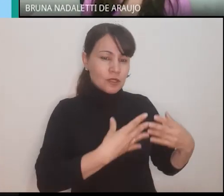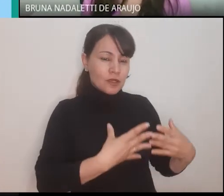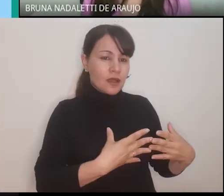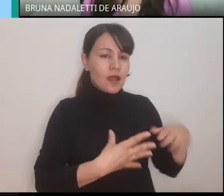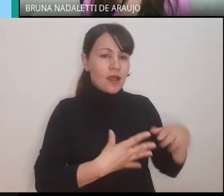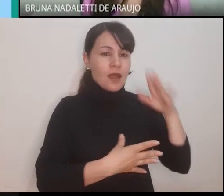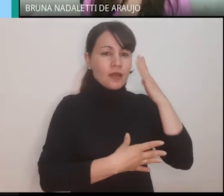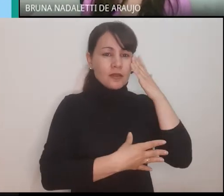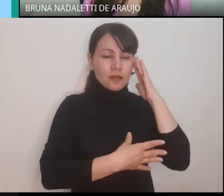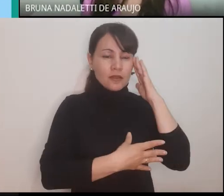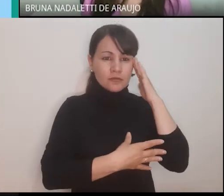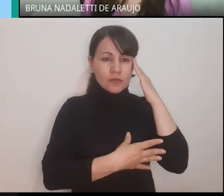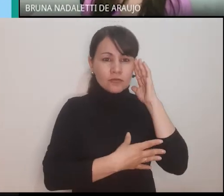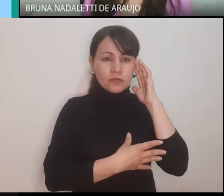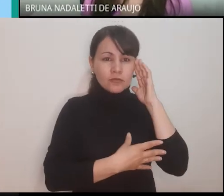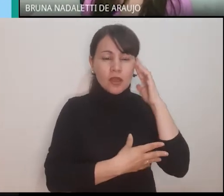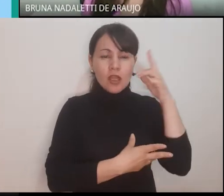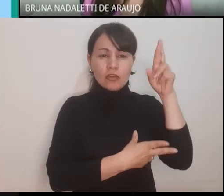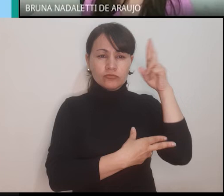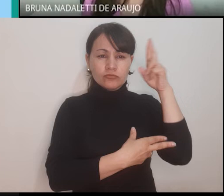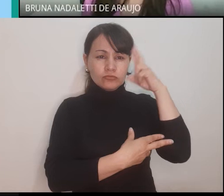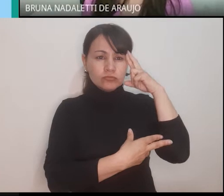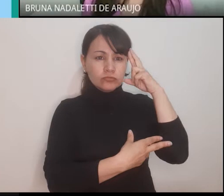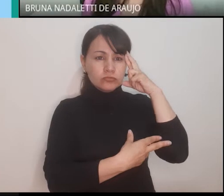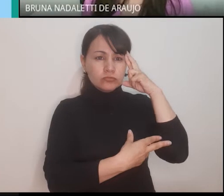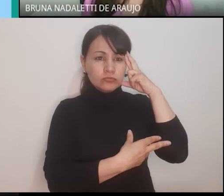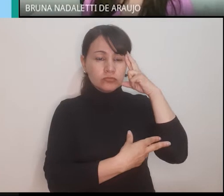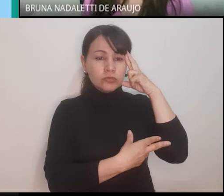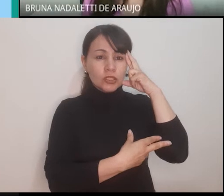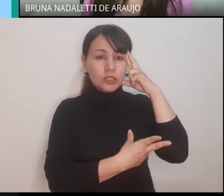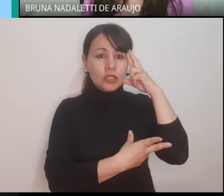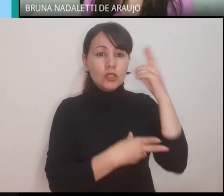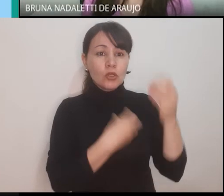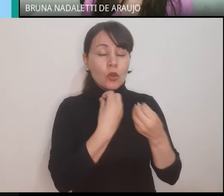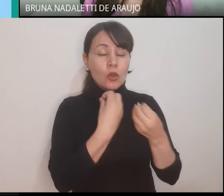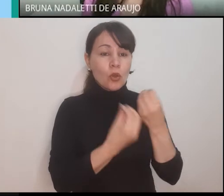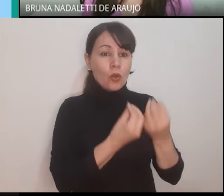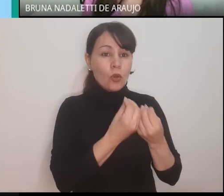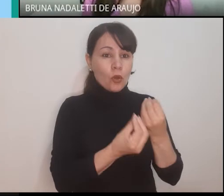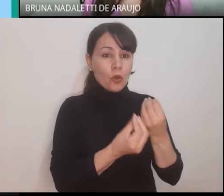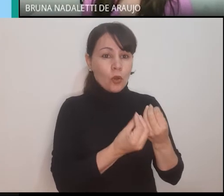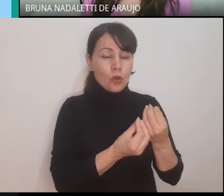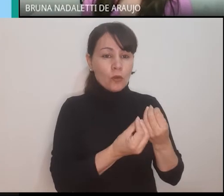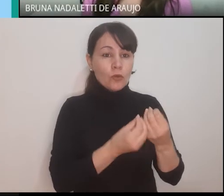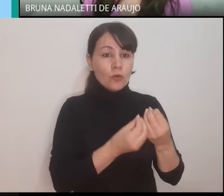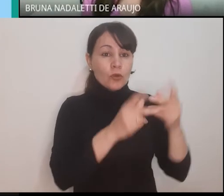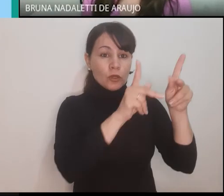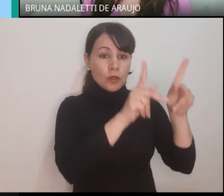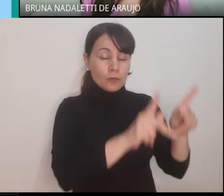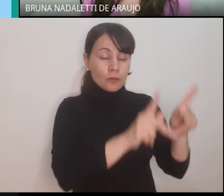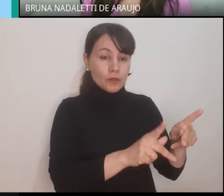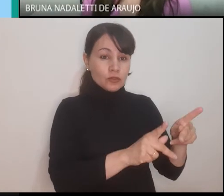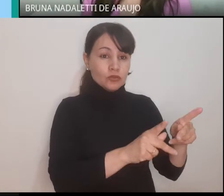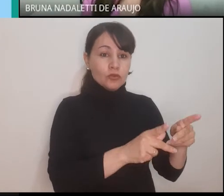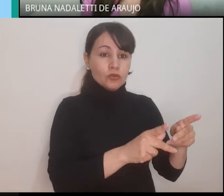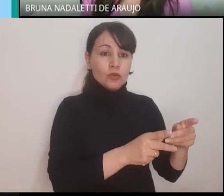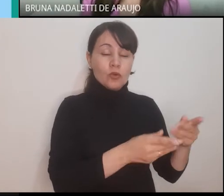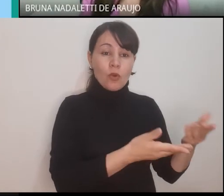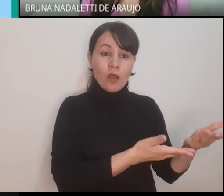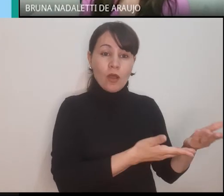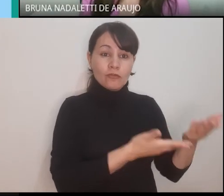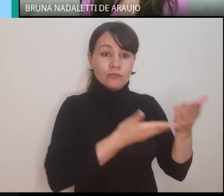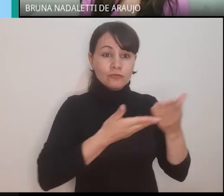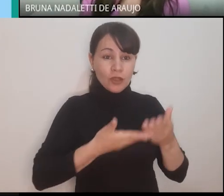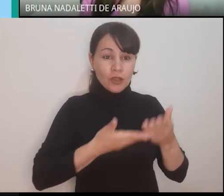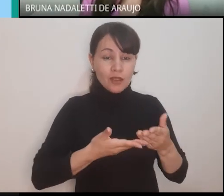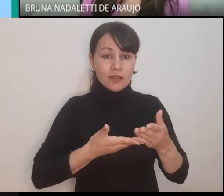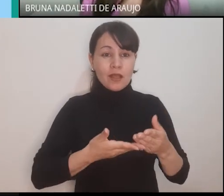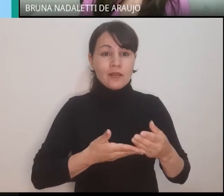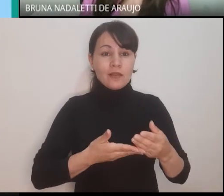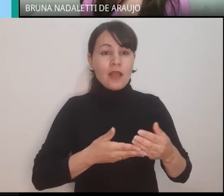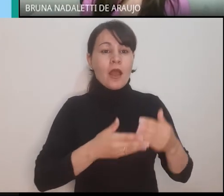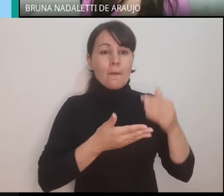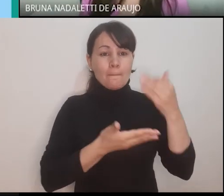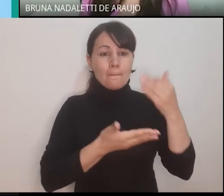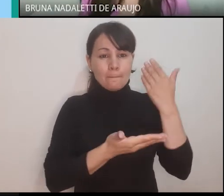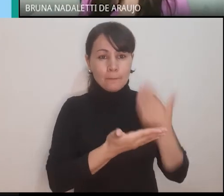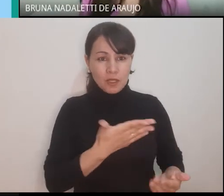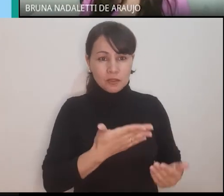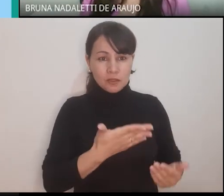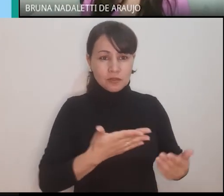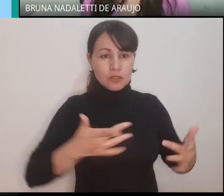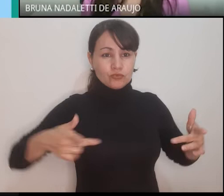de raciocínio para entender como é que o indivíduo chega à condição de falência renal e